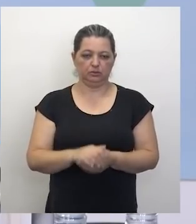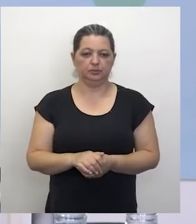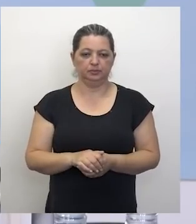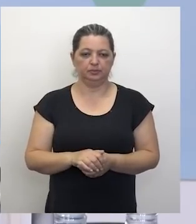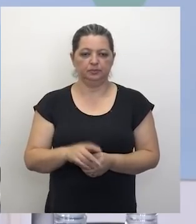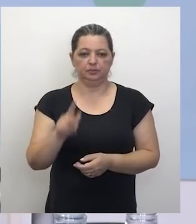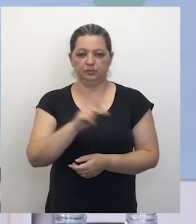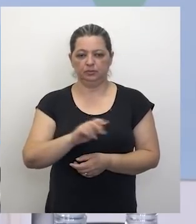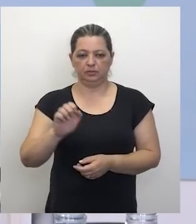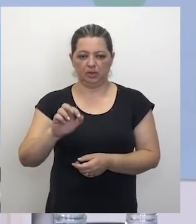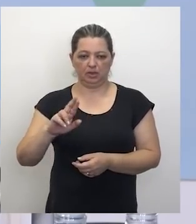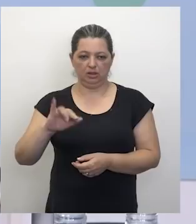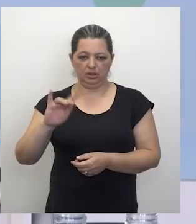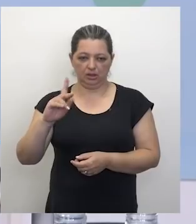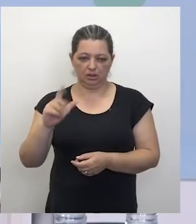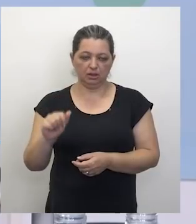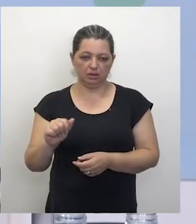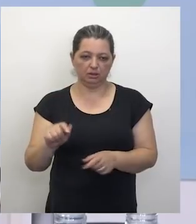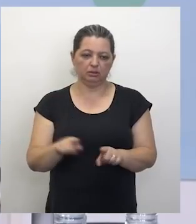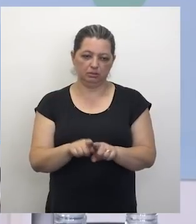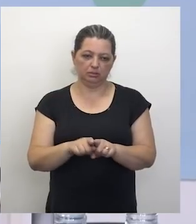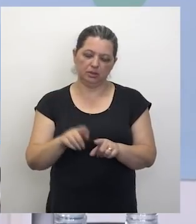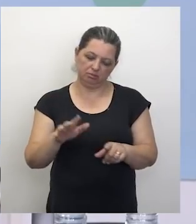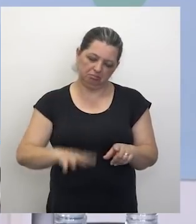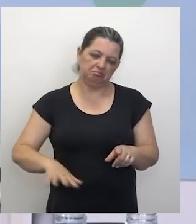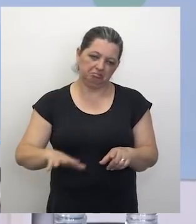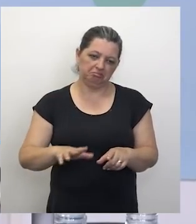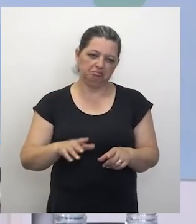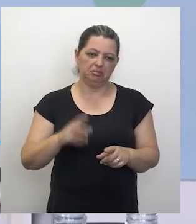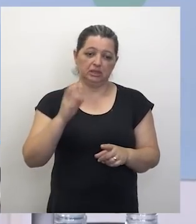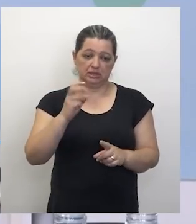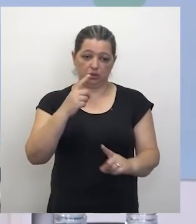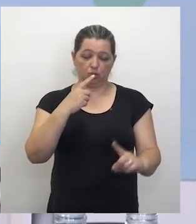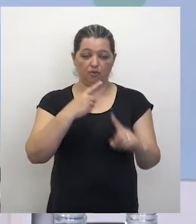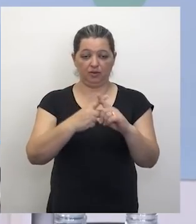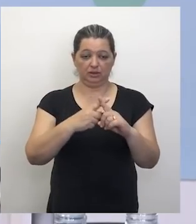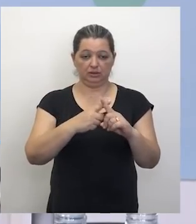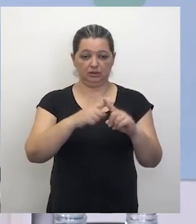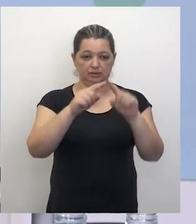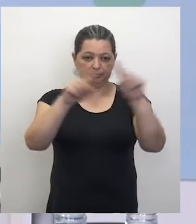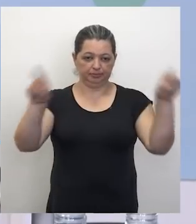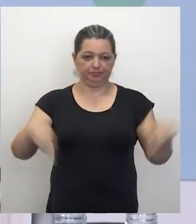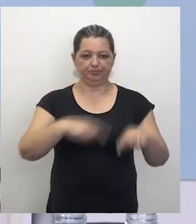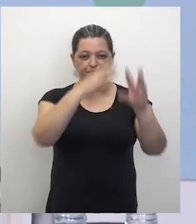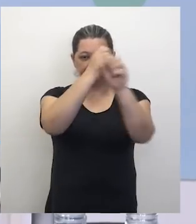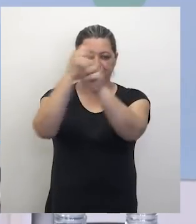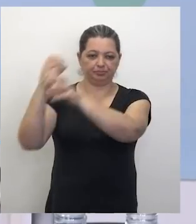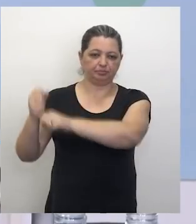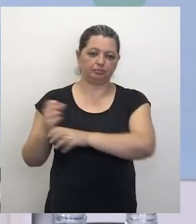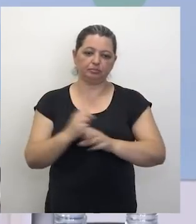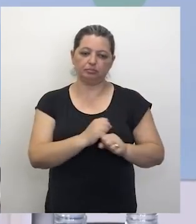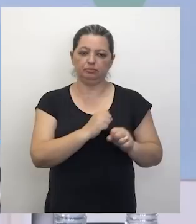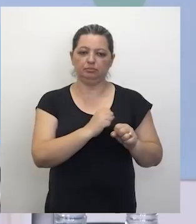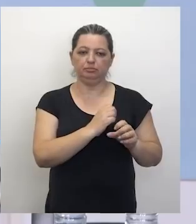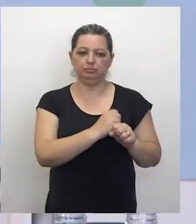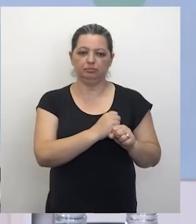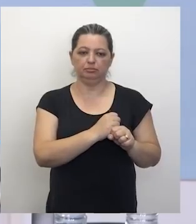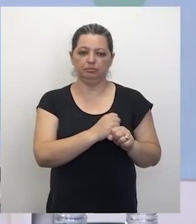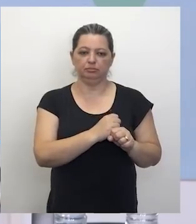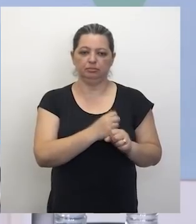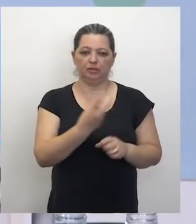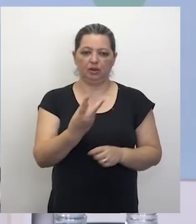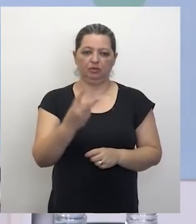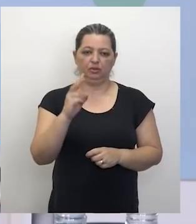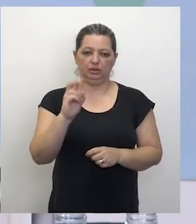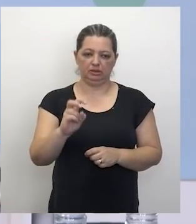pessoal sempre aqui com a gente também. De maneira geral é isso, Vivi. 5 vezes a área e 5 vezes o perímetro e